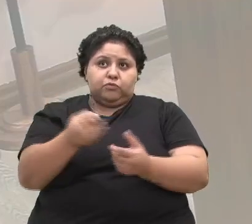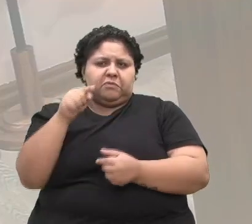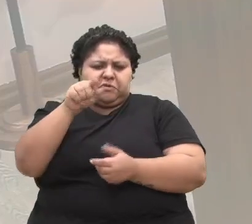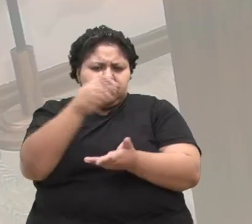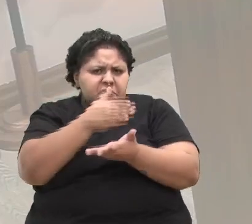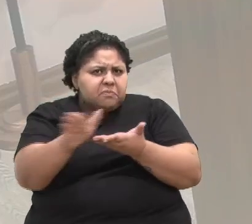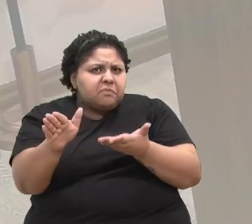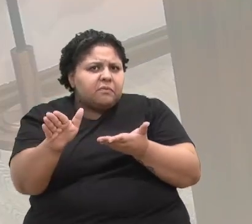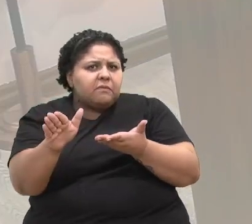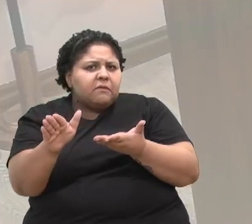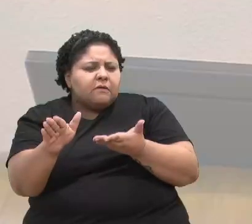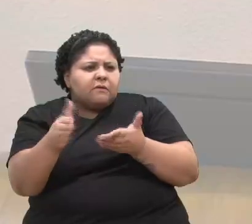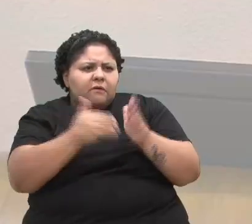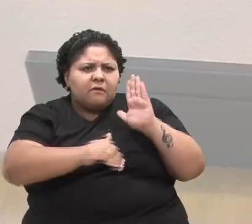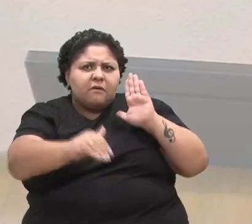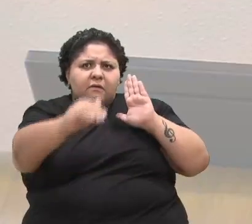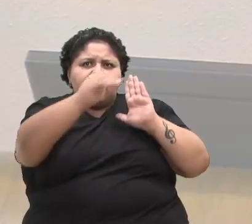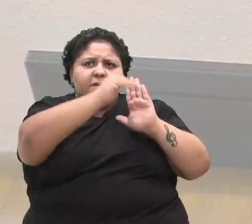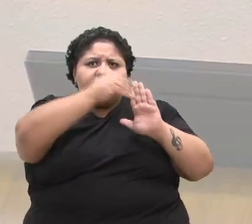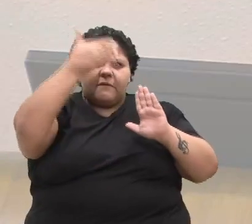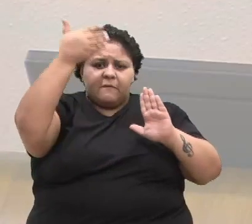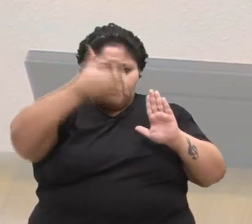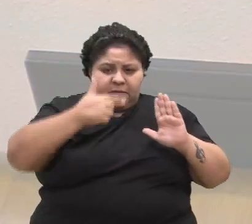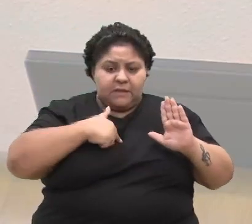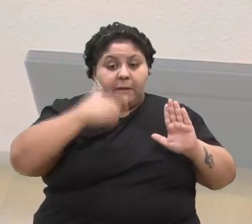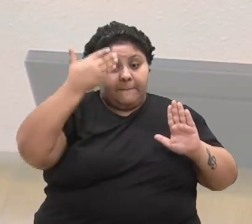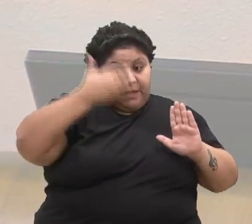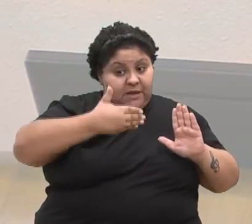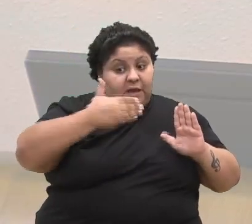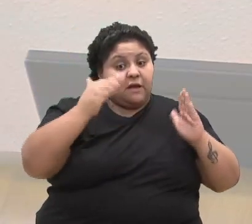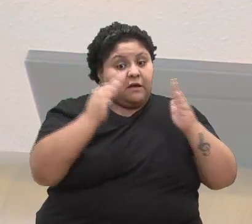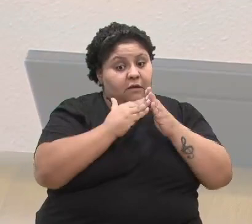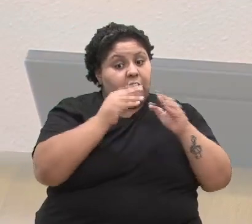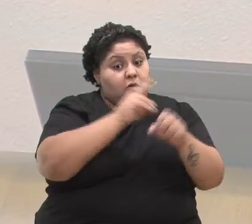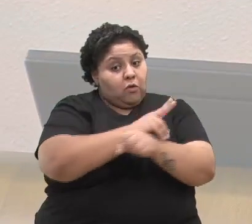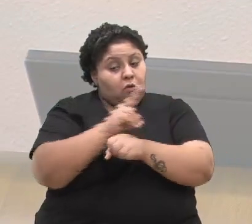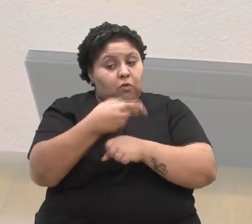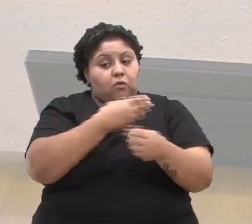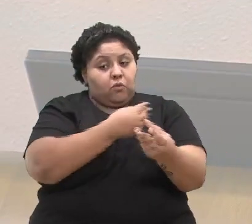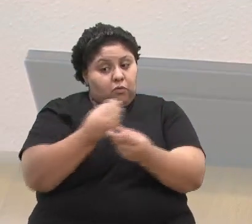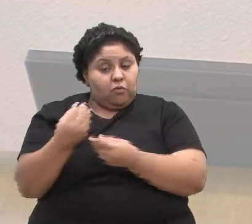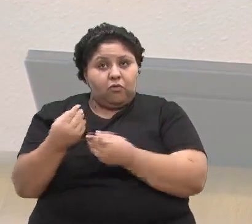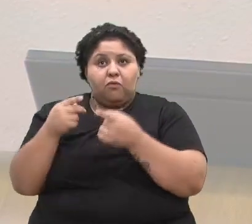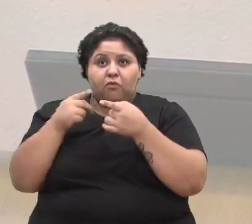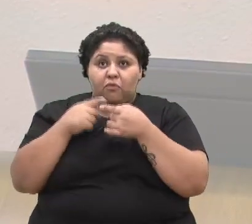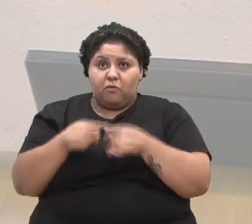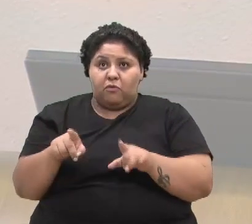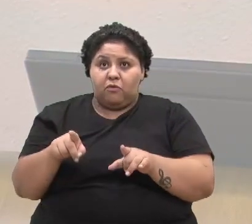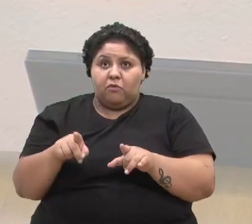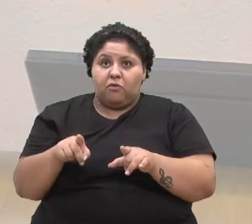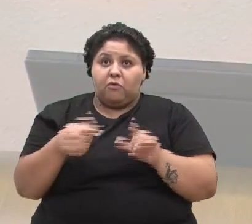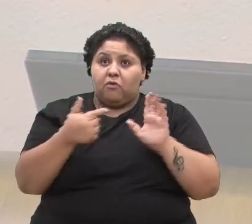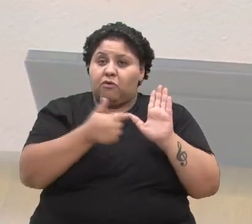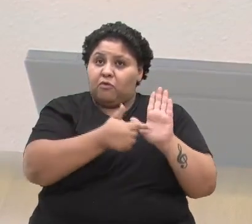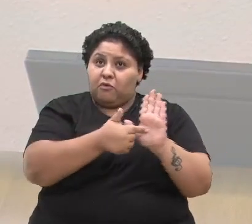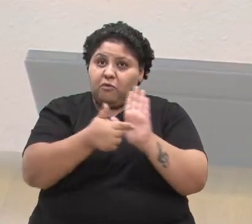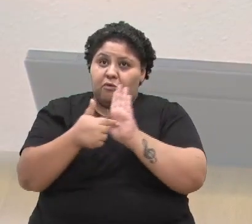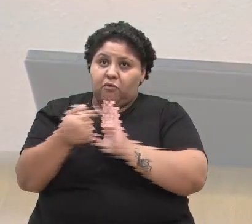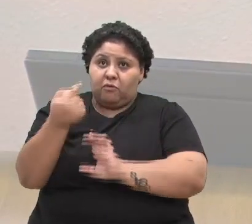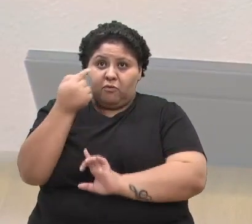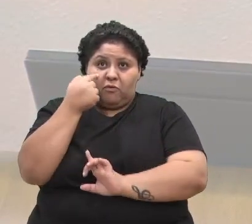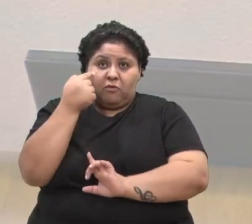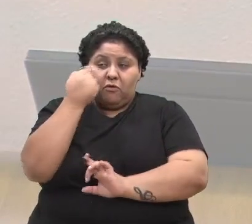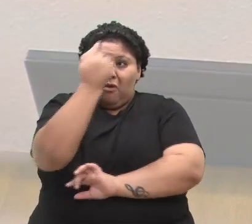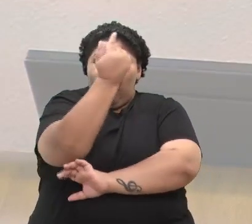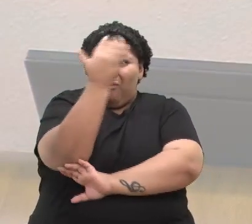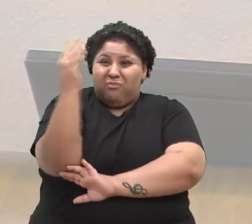Primeiro lugar, à frente da nossa casa, da minha também, eu cuido bastante. Mas ali onde eu apresentei, o senhor viu que o mato